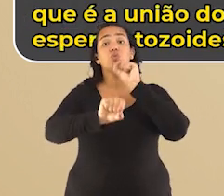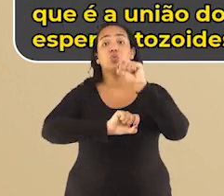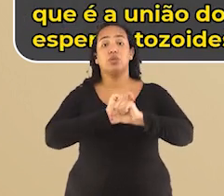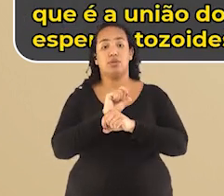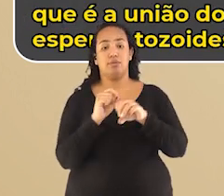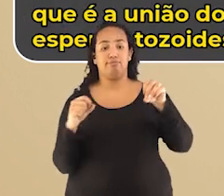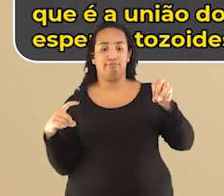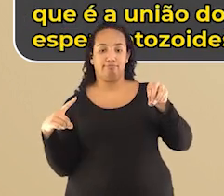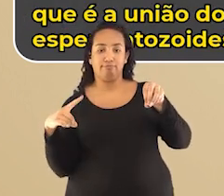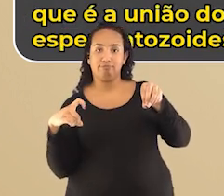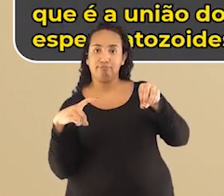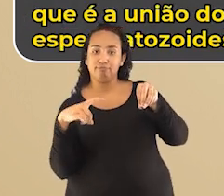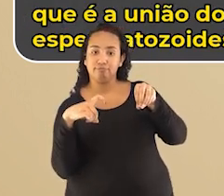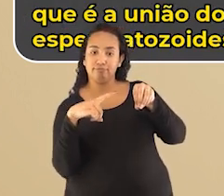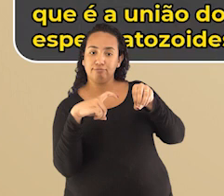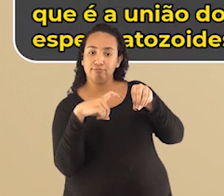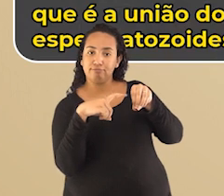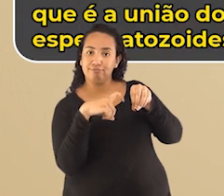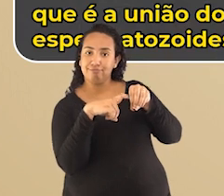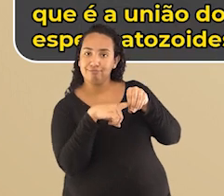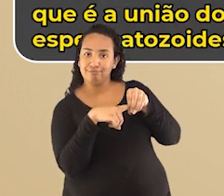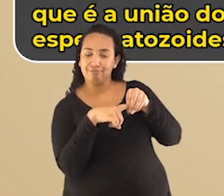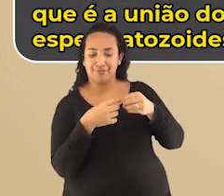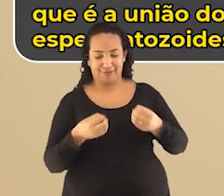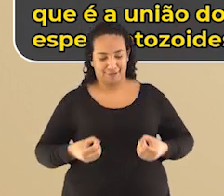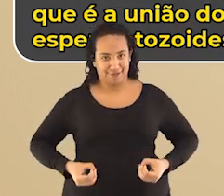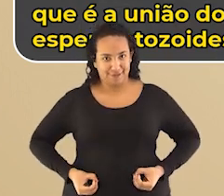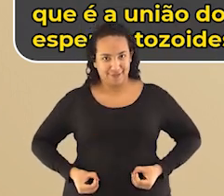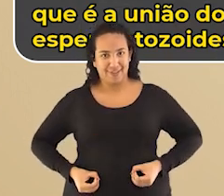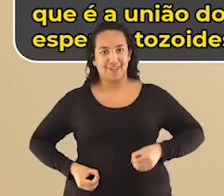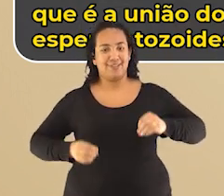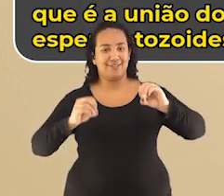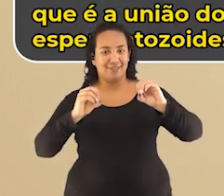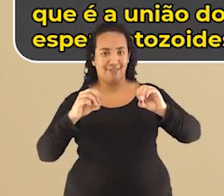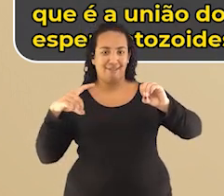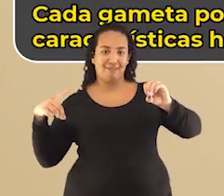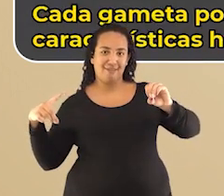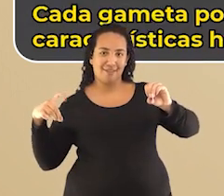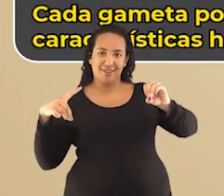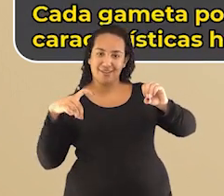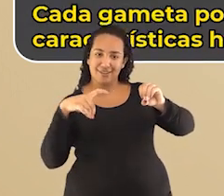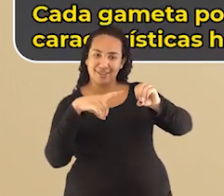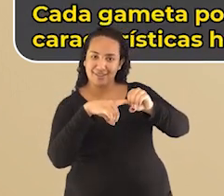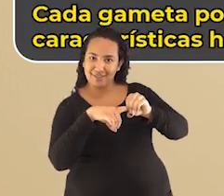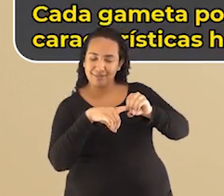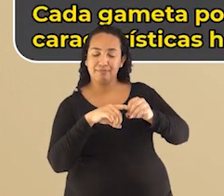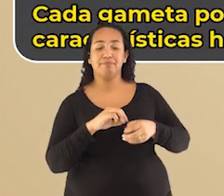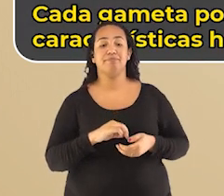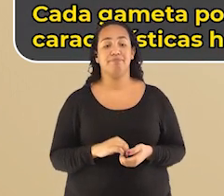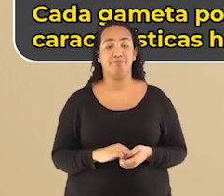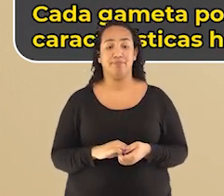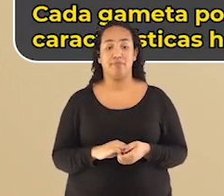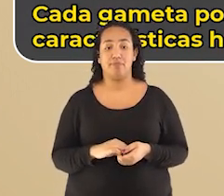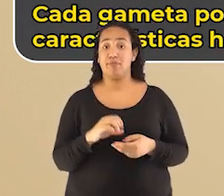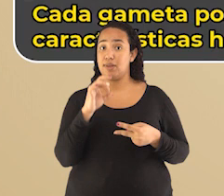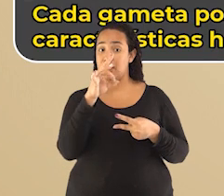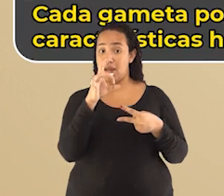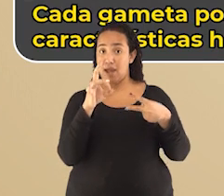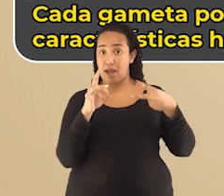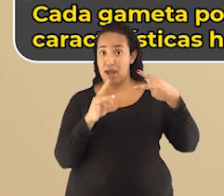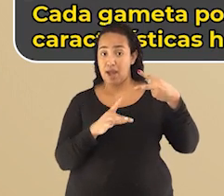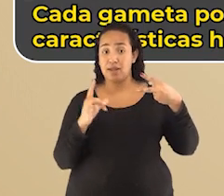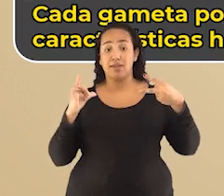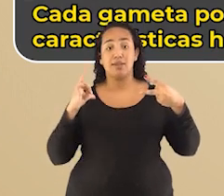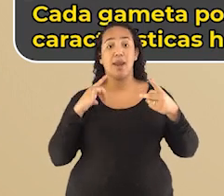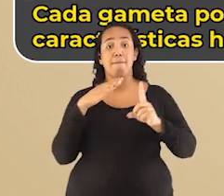fecundação, que é a união dos gametas, que são o espermatozoide e o ovócito. Cada gameta possui